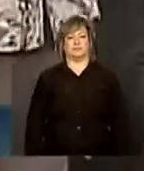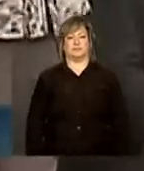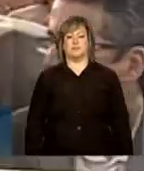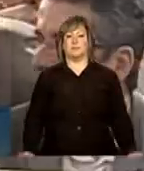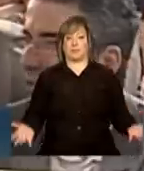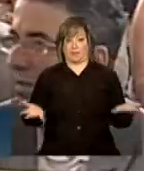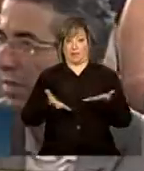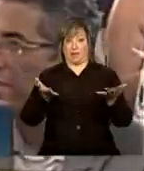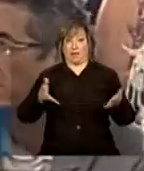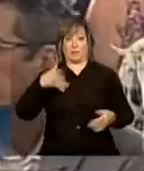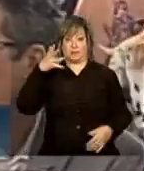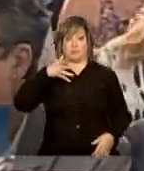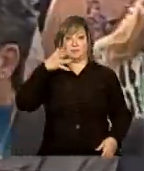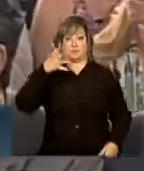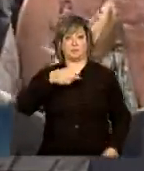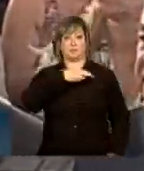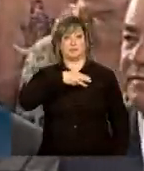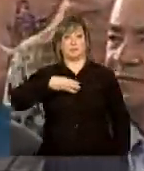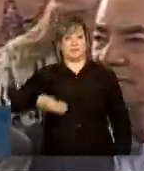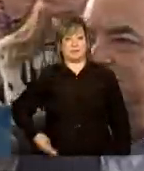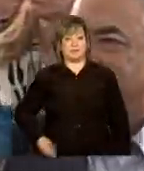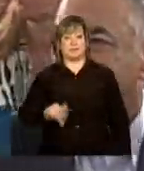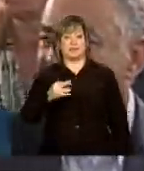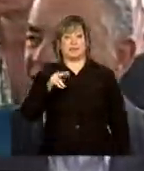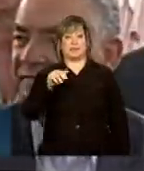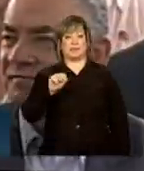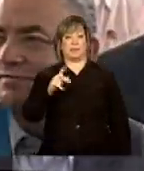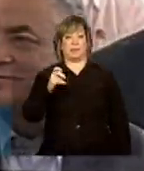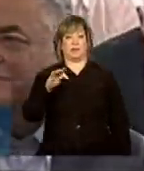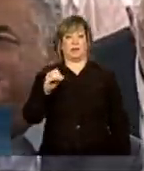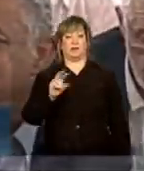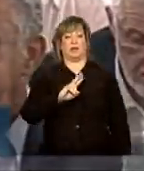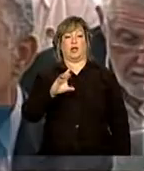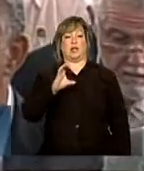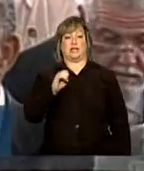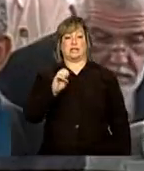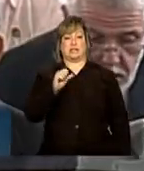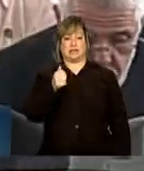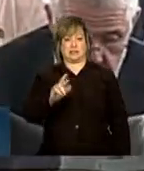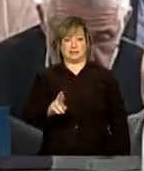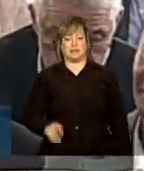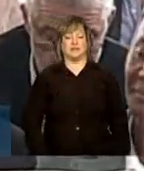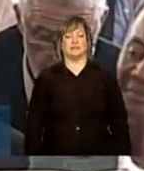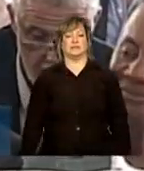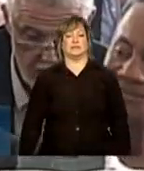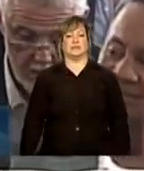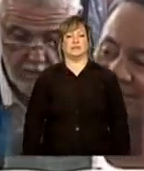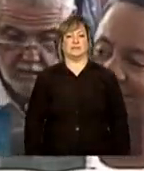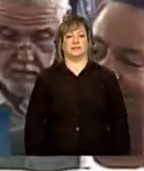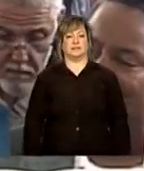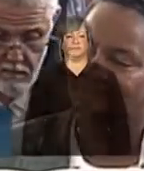Passamos a palavra neste instante ao ministro dos Transportes, César Borges.